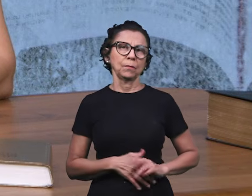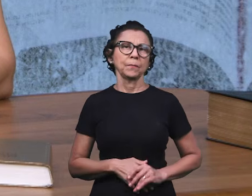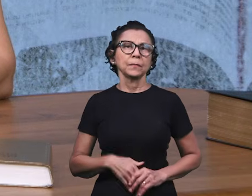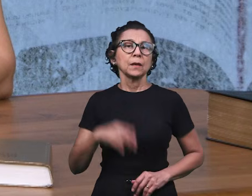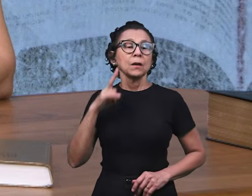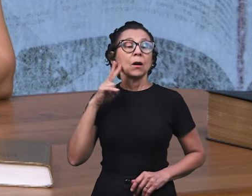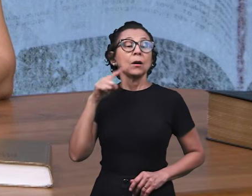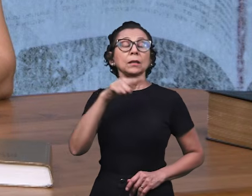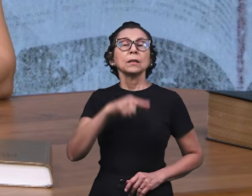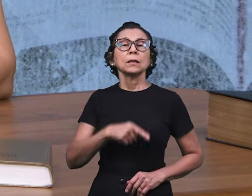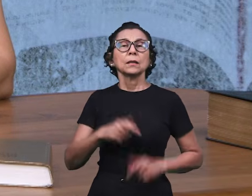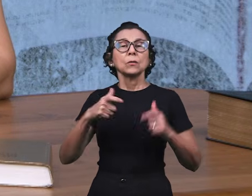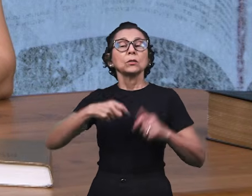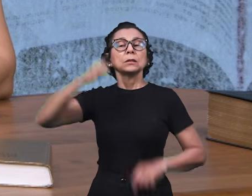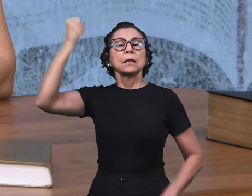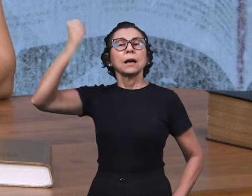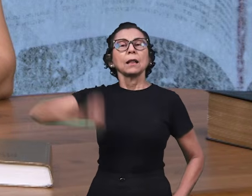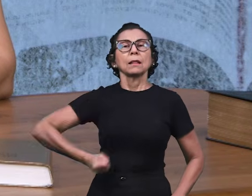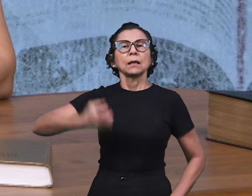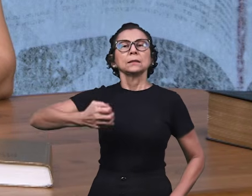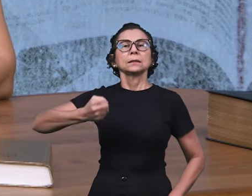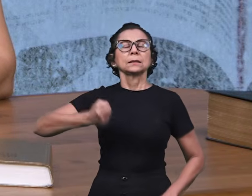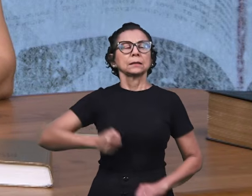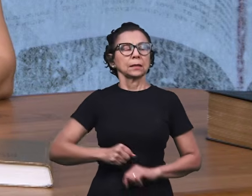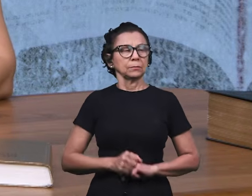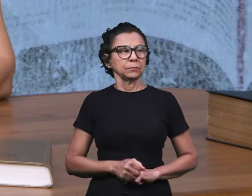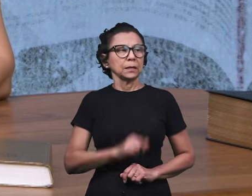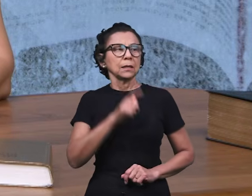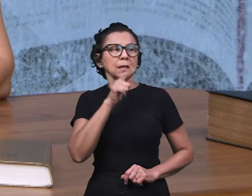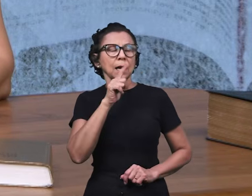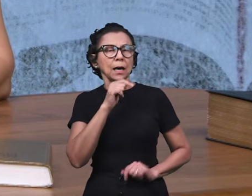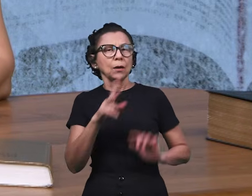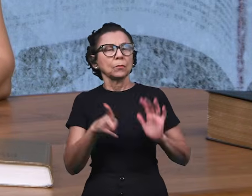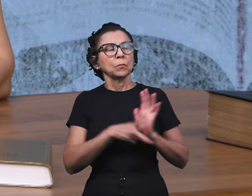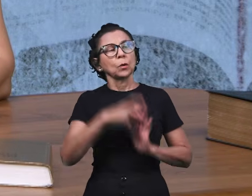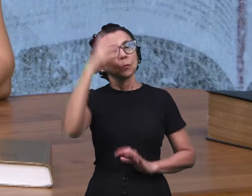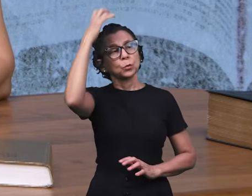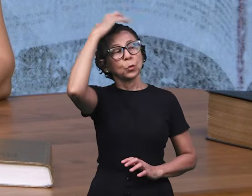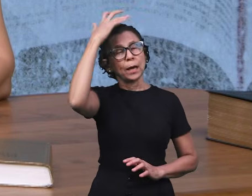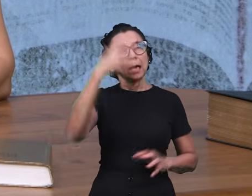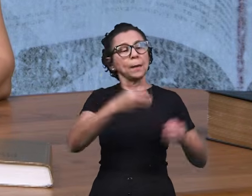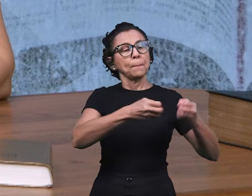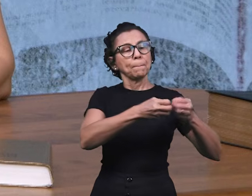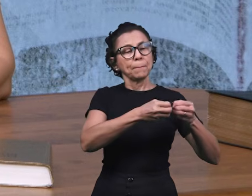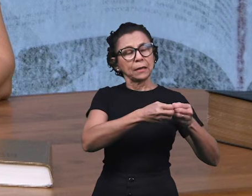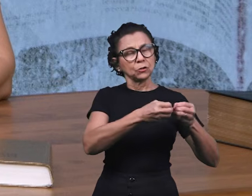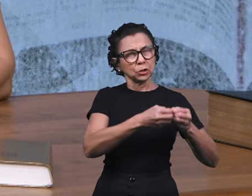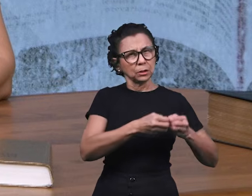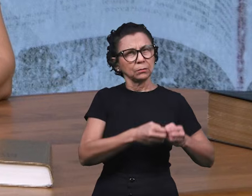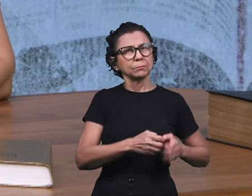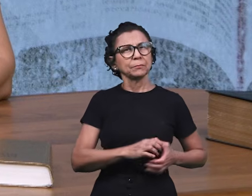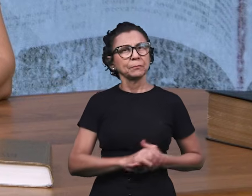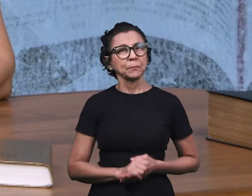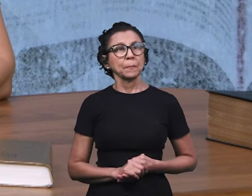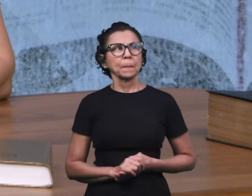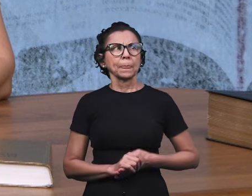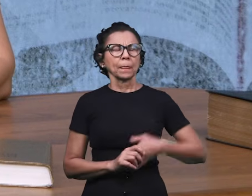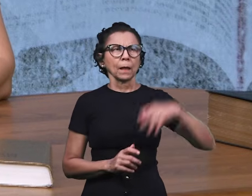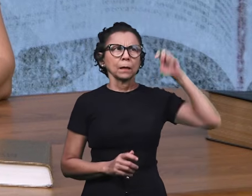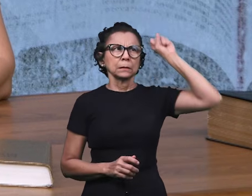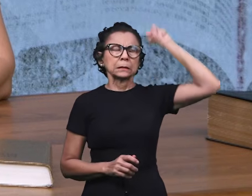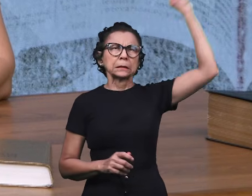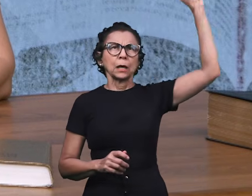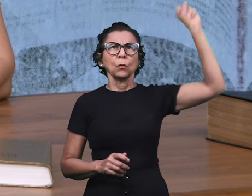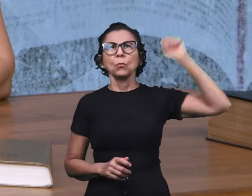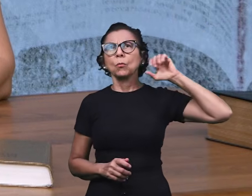lança do rei e a bilha da água que tinha sua cabeceira. Então conheceu Saul a voz de